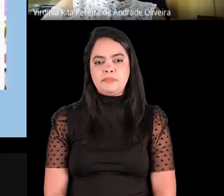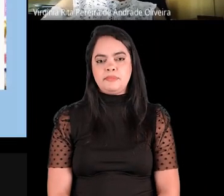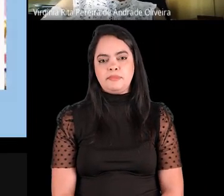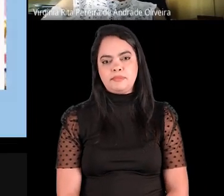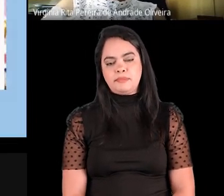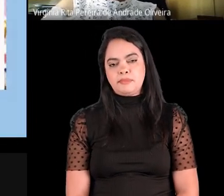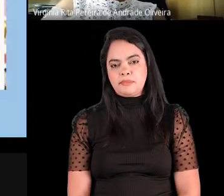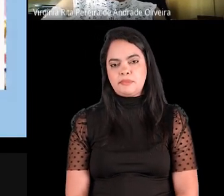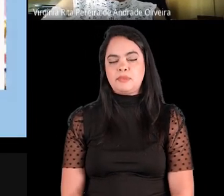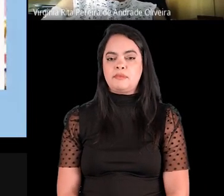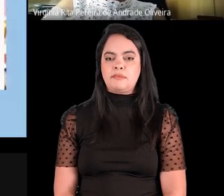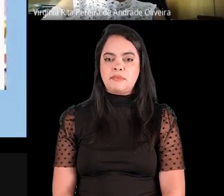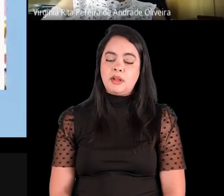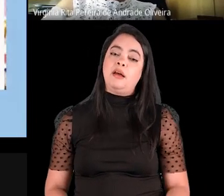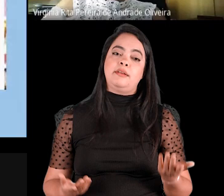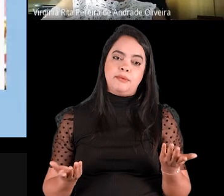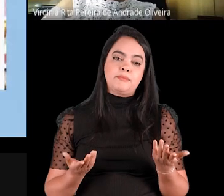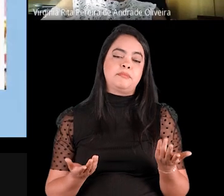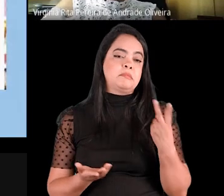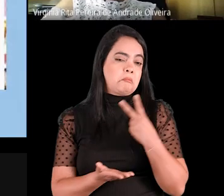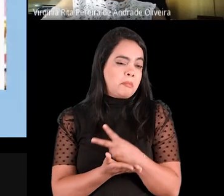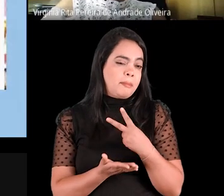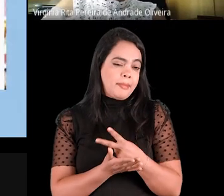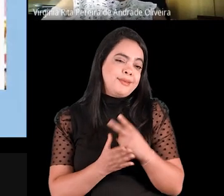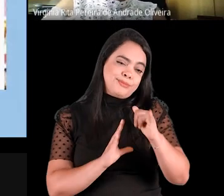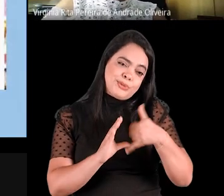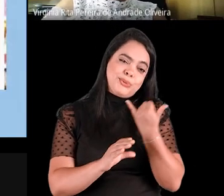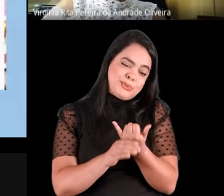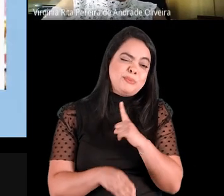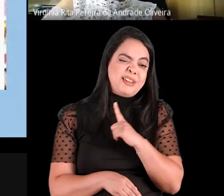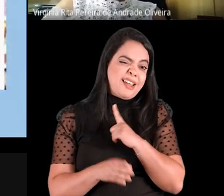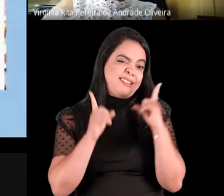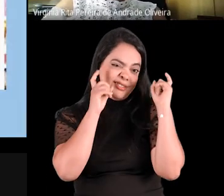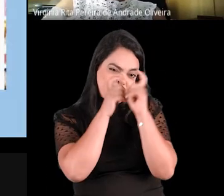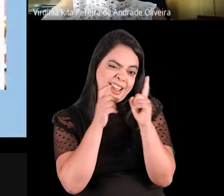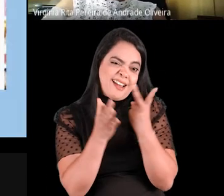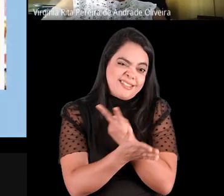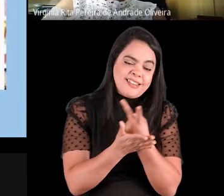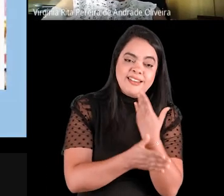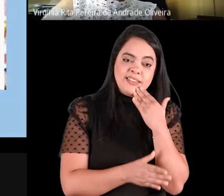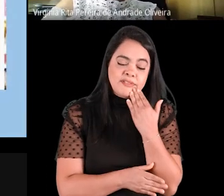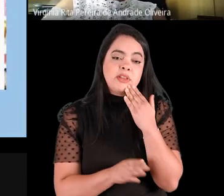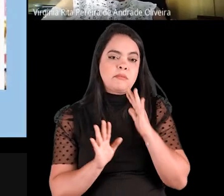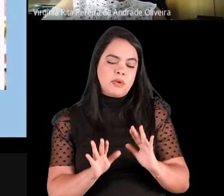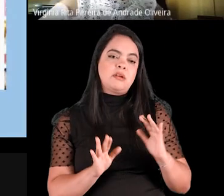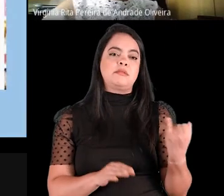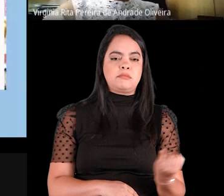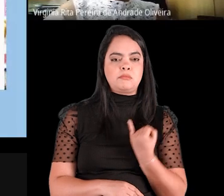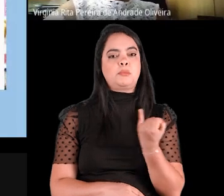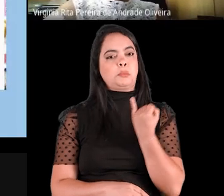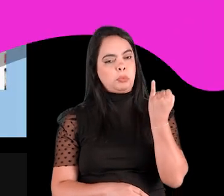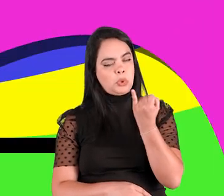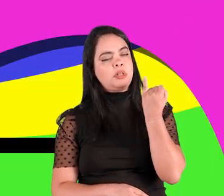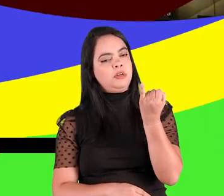tenha esse dificultador, eu ainda avalio que é algo importante de né,